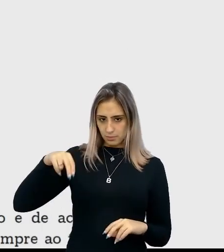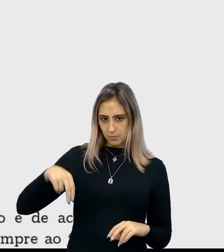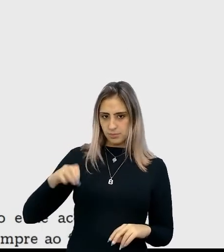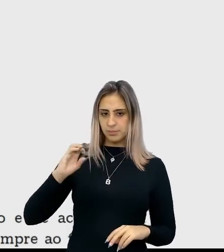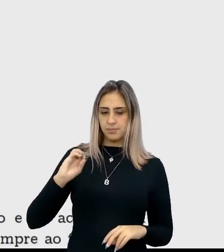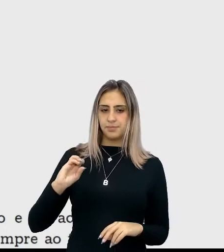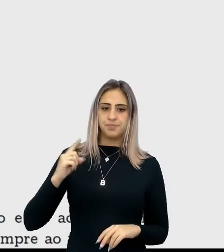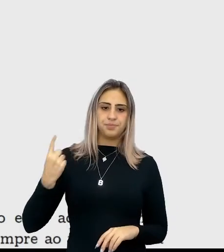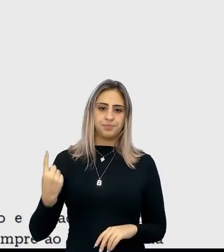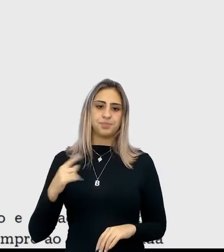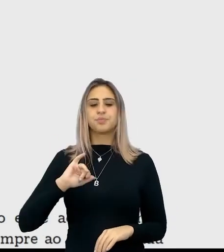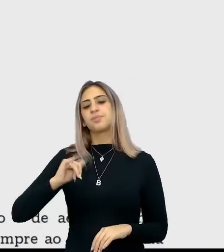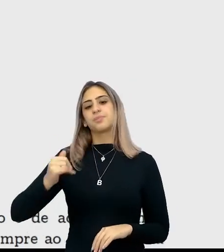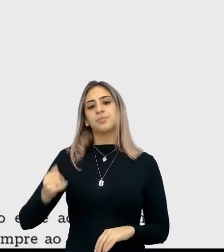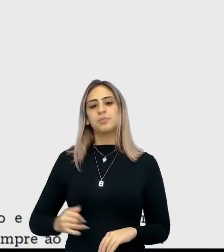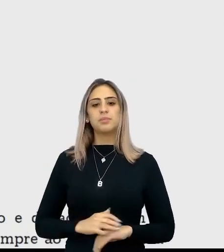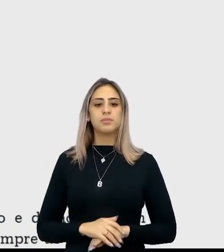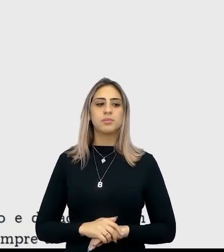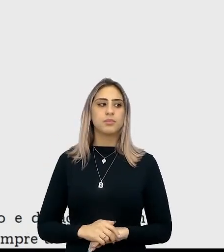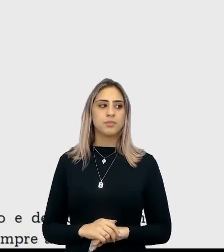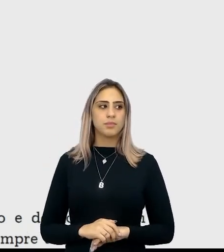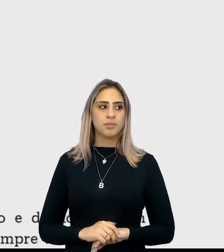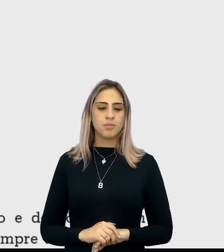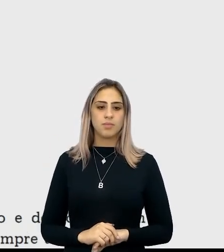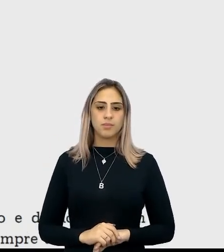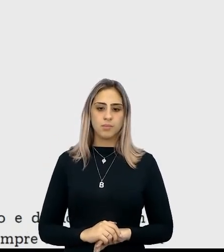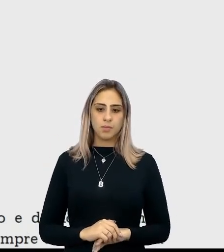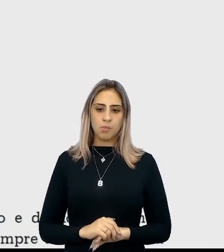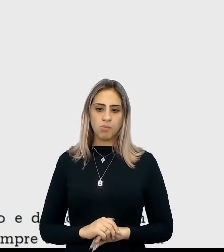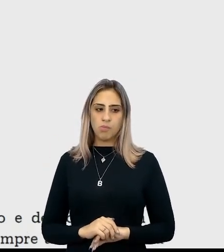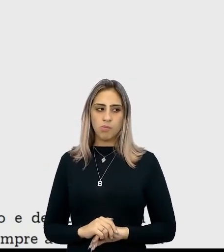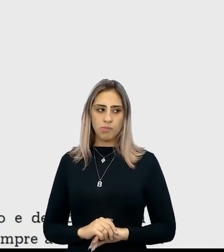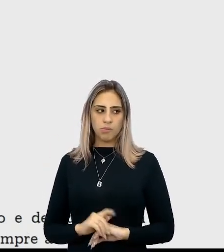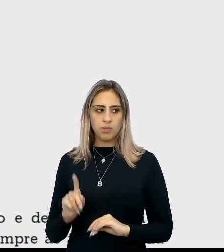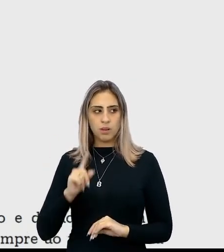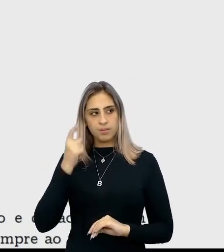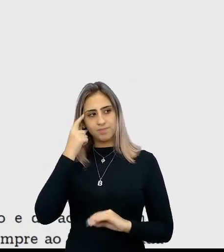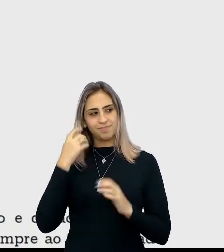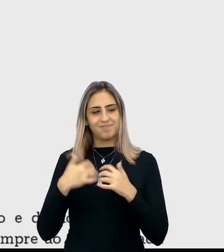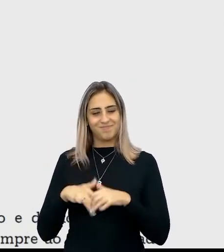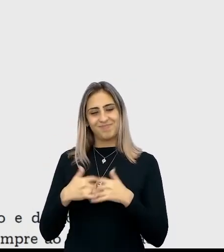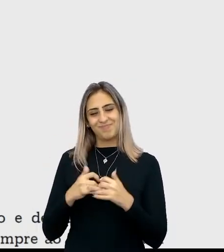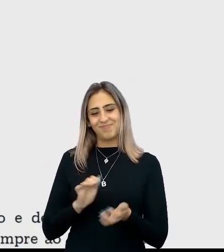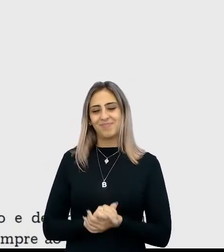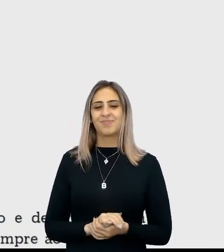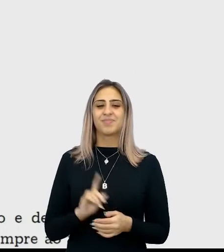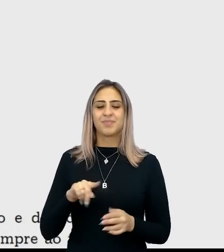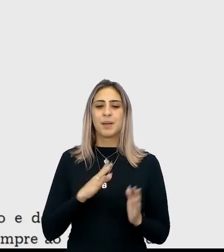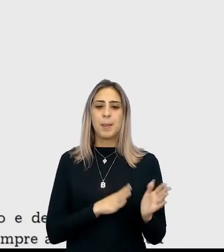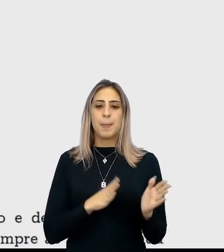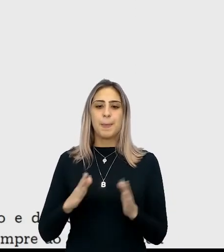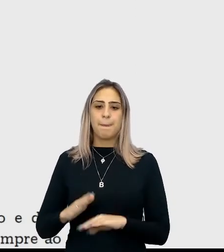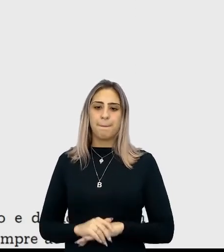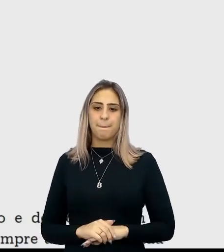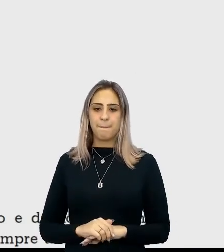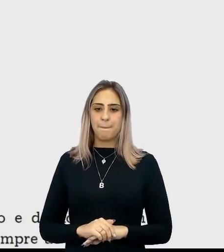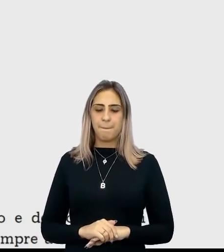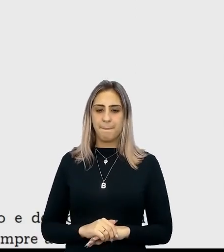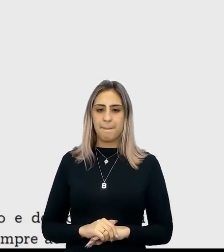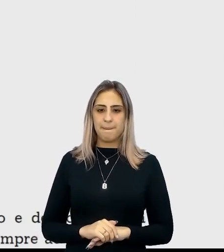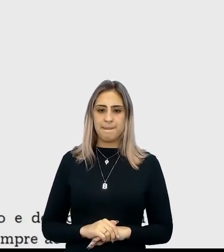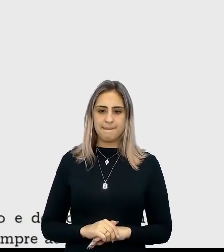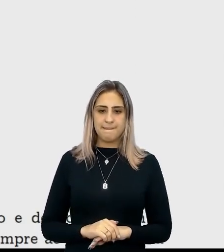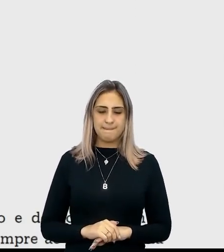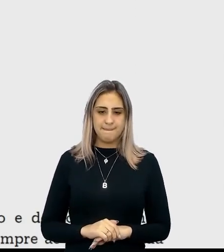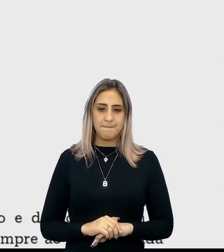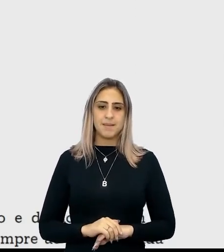1, os juros aí vai ser de 12 mil, não vamos pensar na amortização, nem no pagamento, e meu saldo devedor